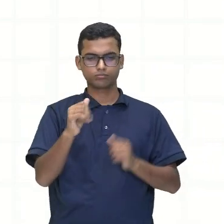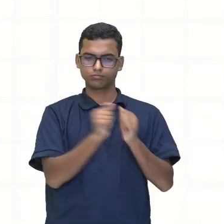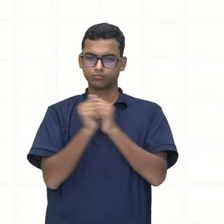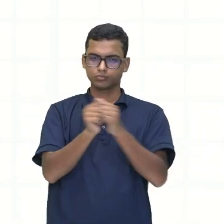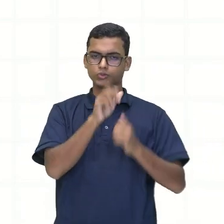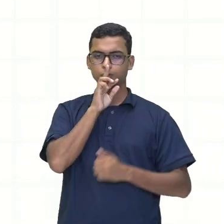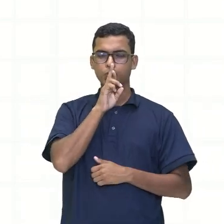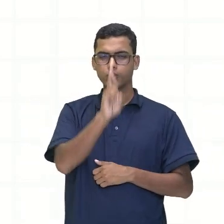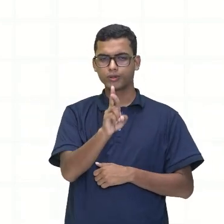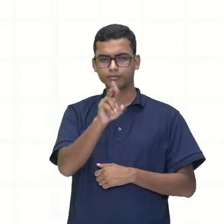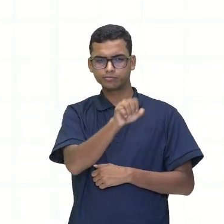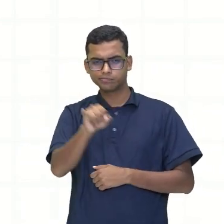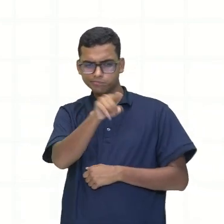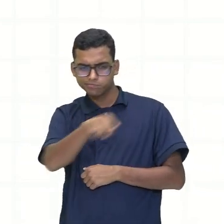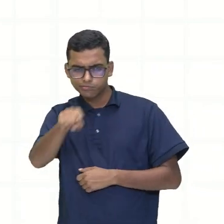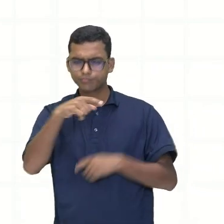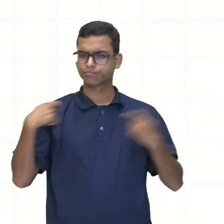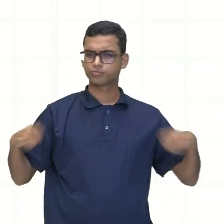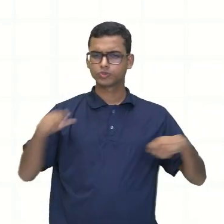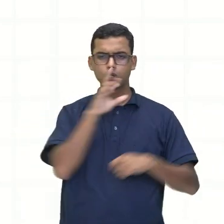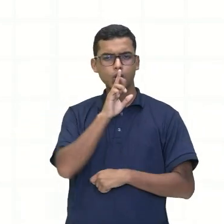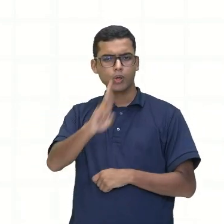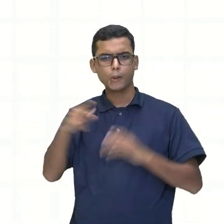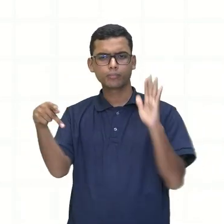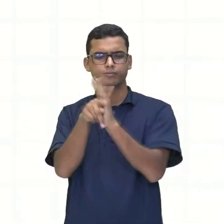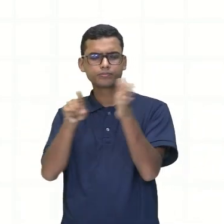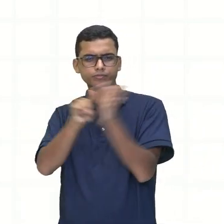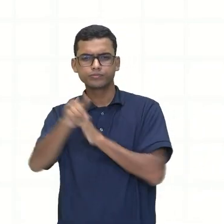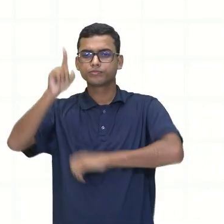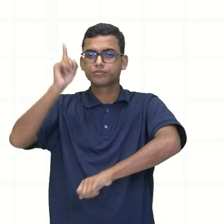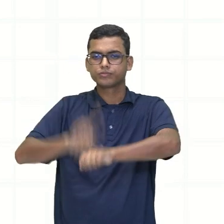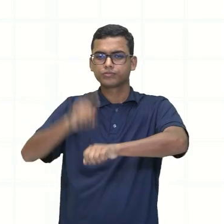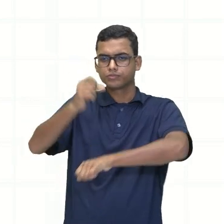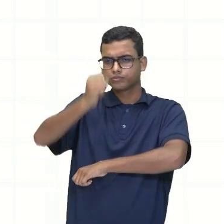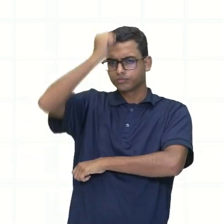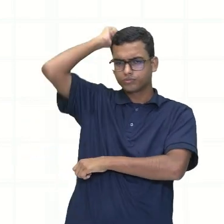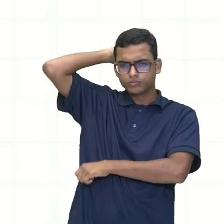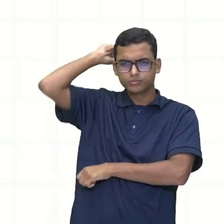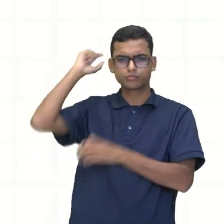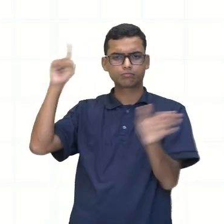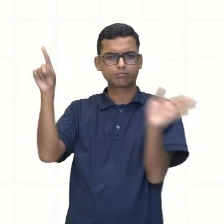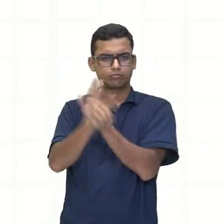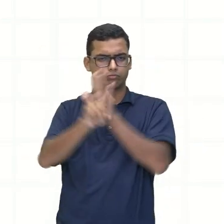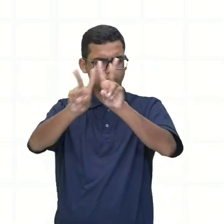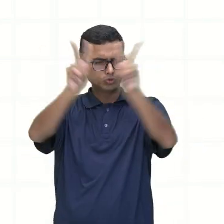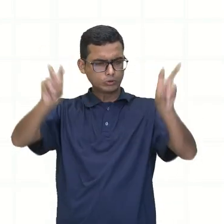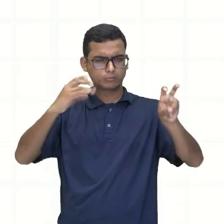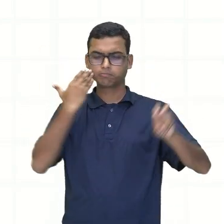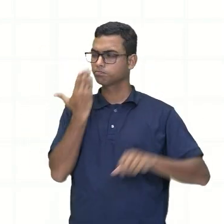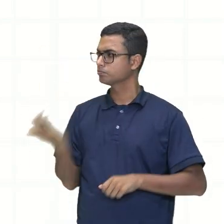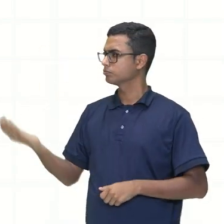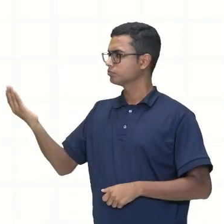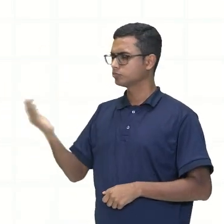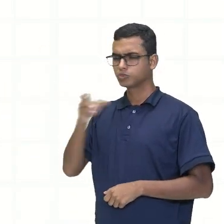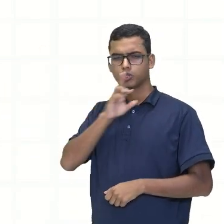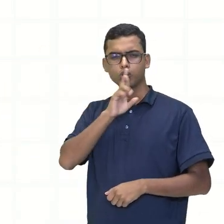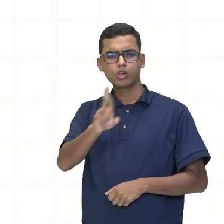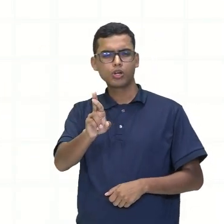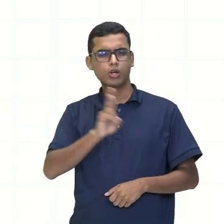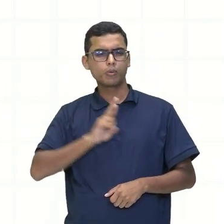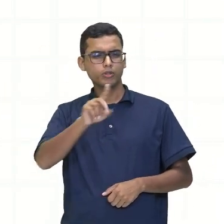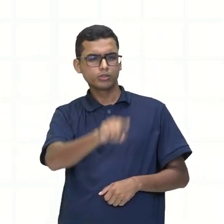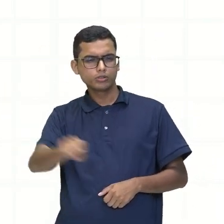vocês precisassem responder essa pergunta no vestibular, se caísse sobre isso, qual seria a resposta?